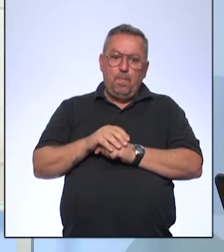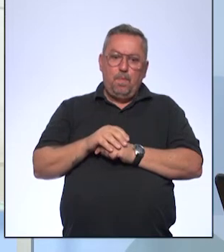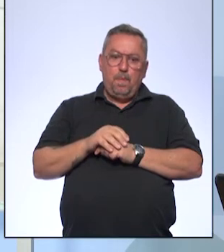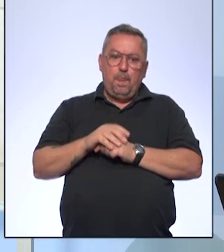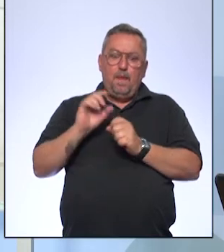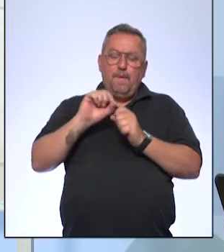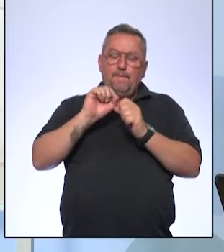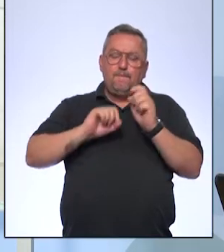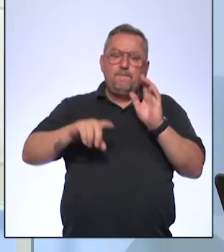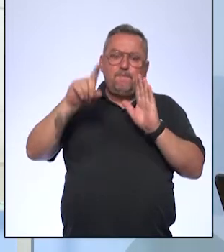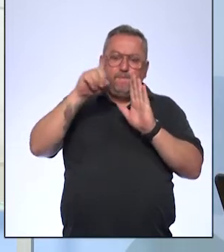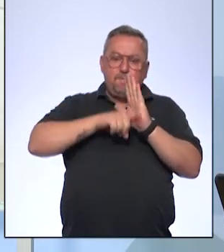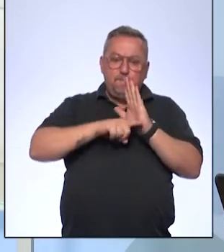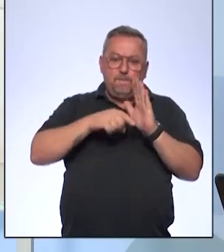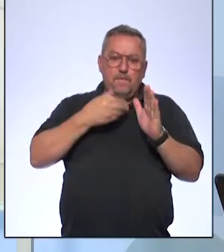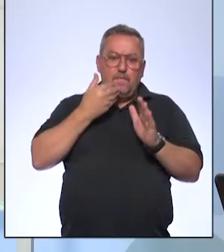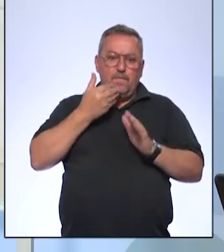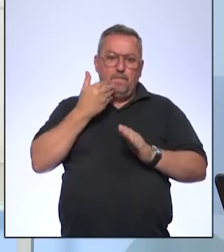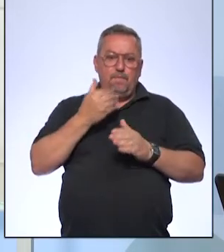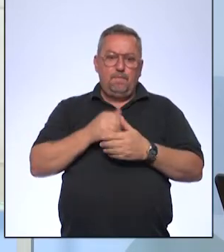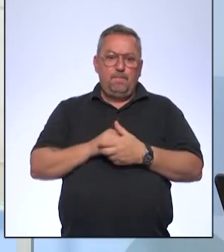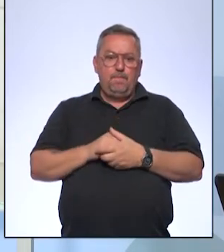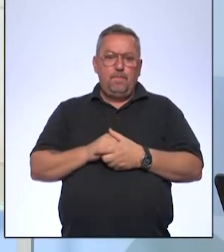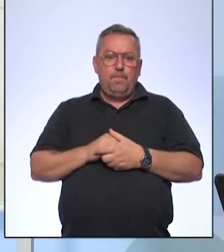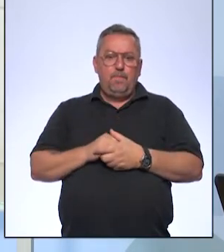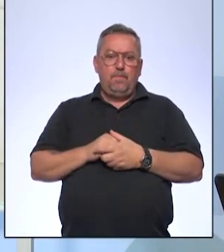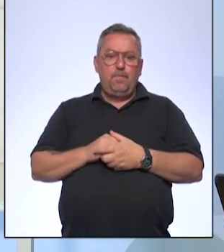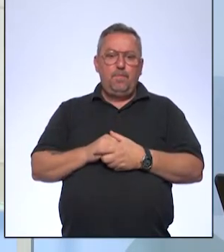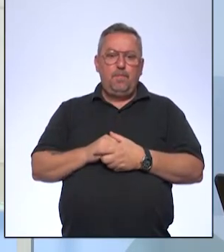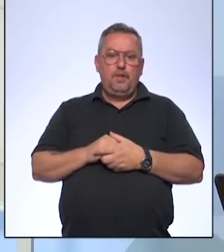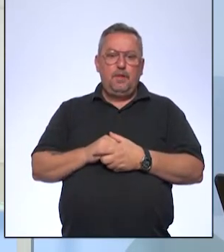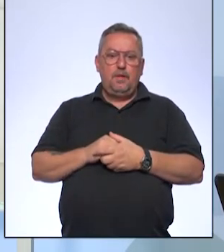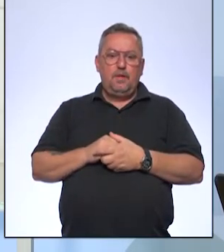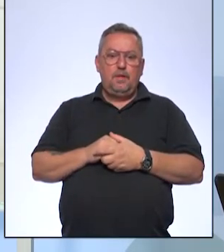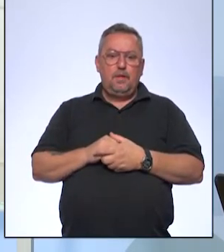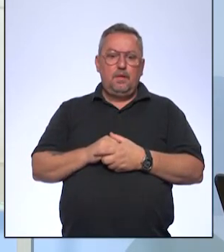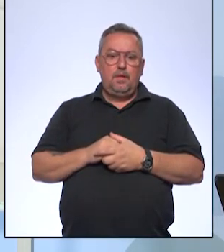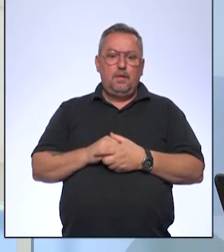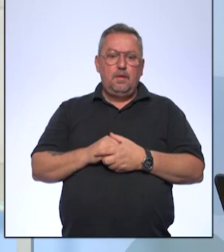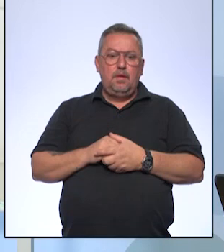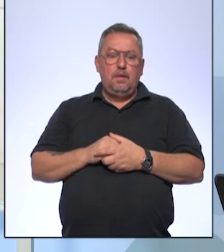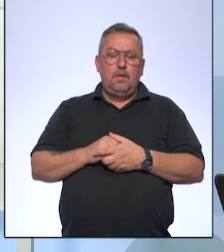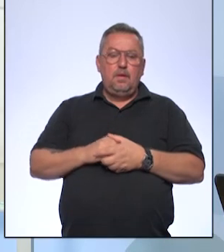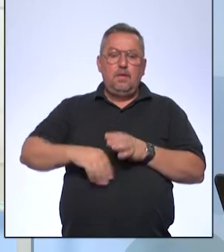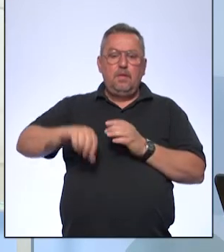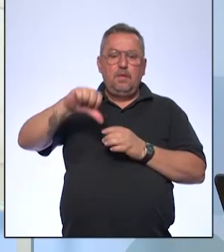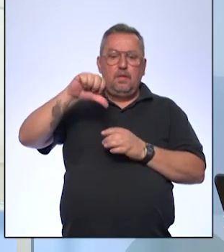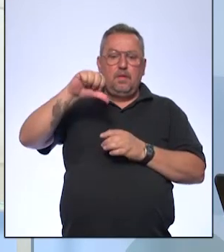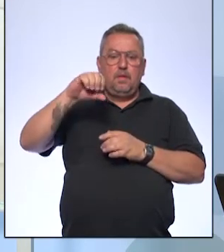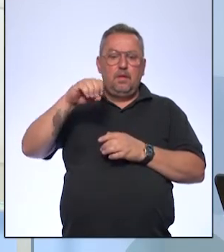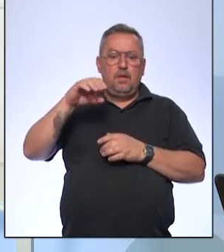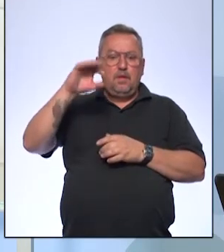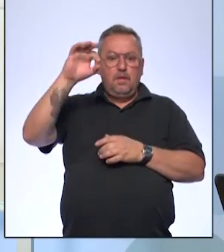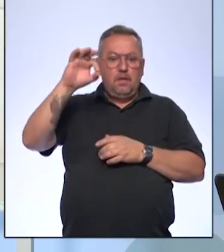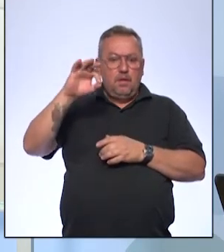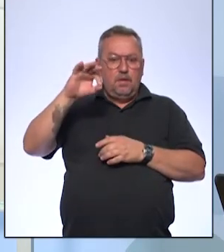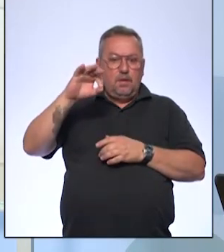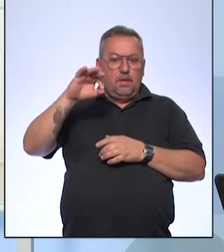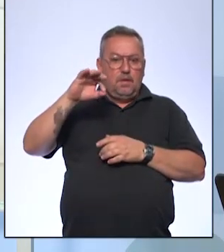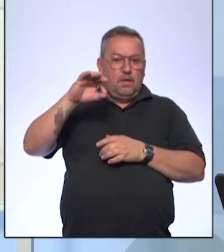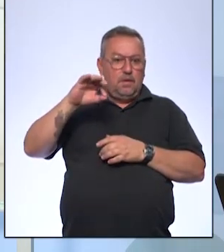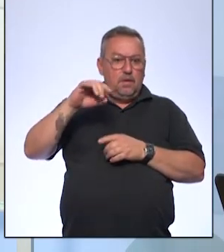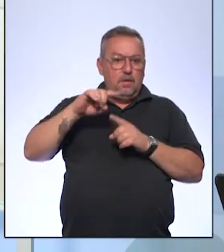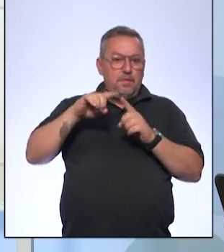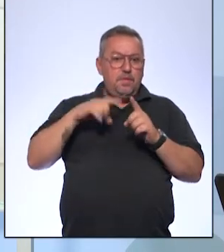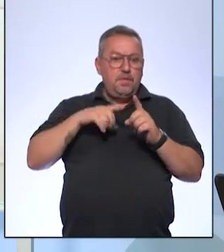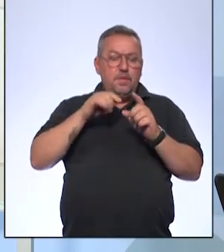a subtração, que é o mais fácil. Então, quando eu subtraio aqui, eu encontro 90 graus, ó. Então, eu tenho 90 graus